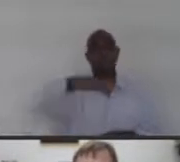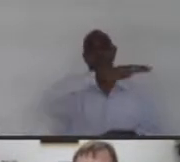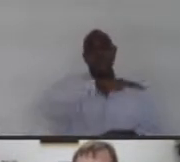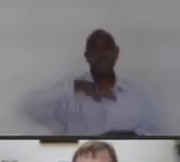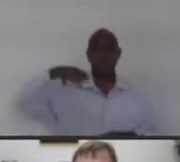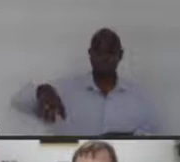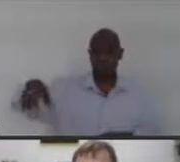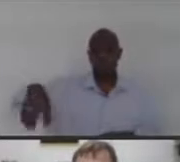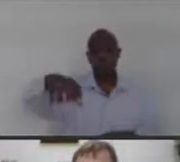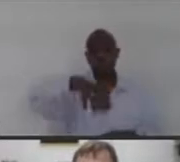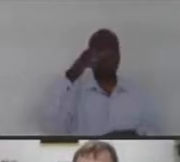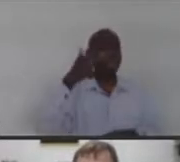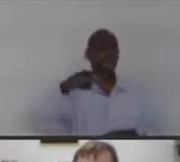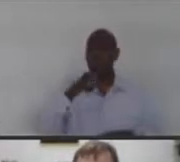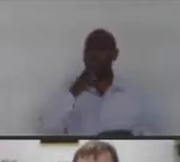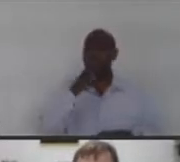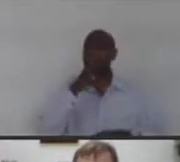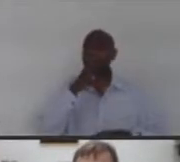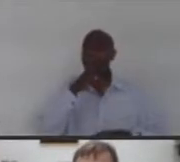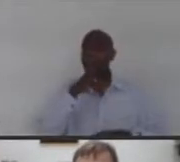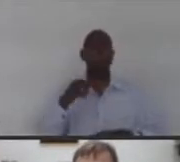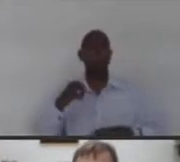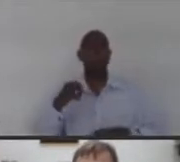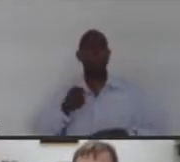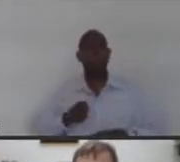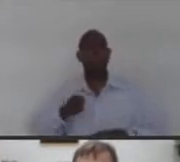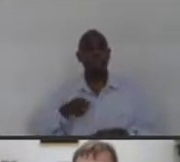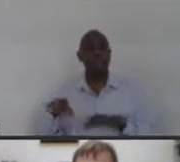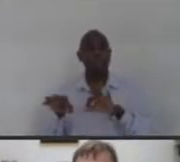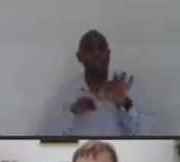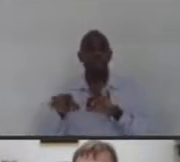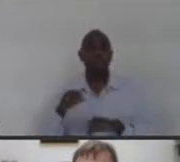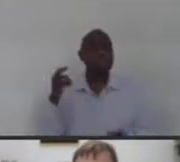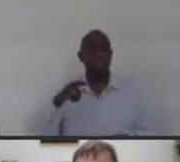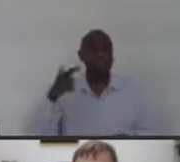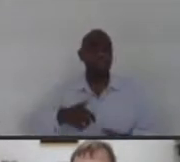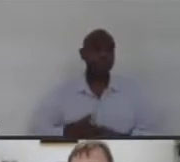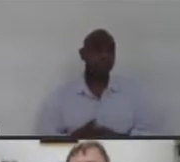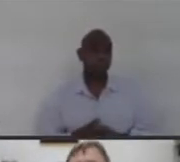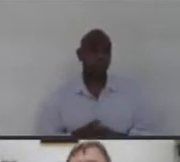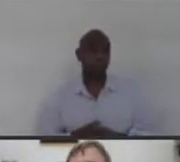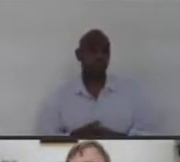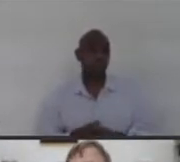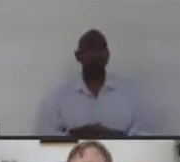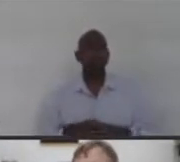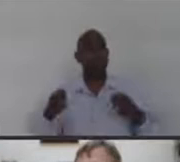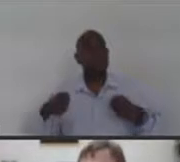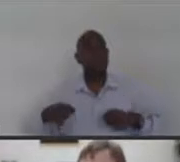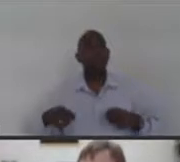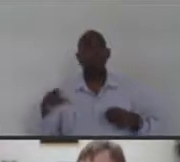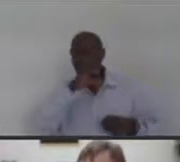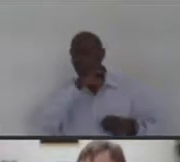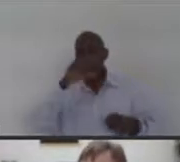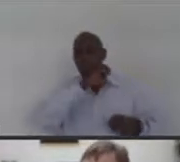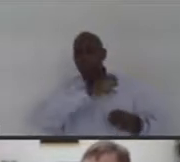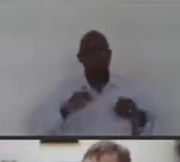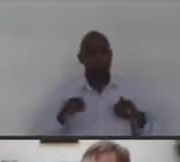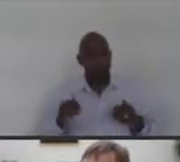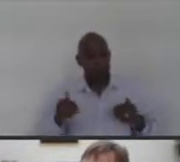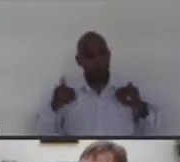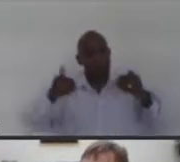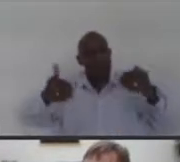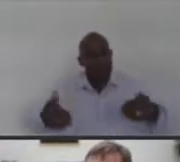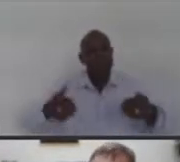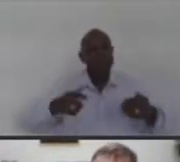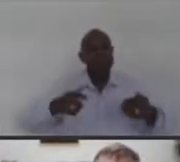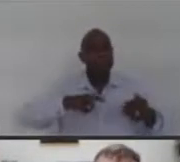o saneamento básico garantido na cidade de Sumaré. É necessário um avanço no saneamento. Quando se tem esgoto tratado e